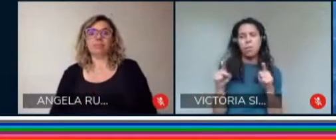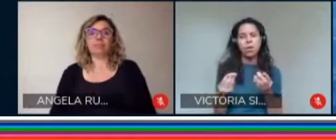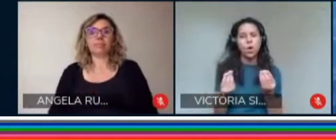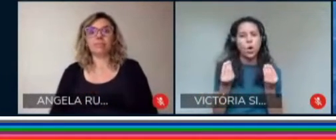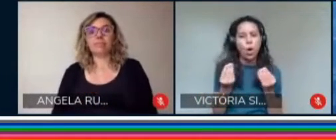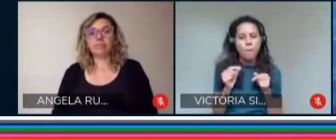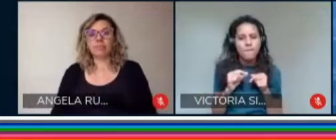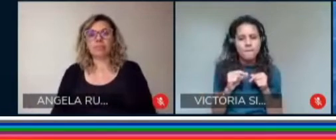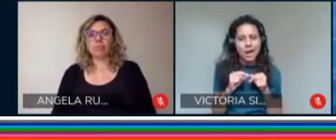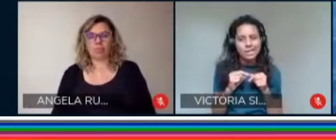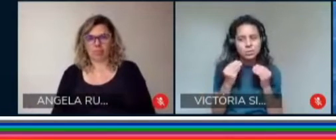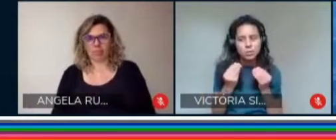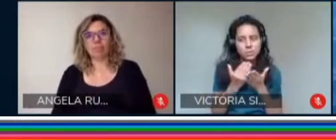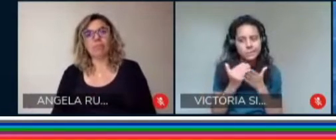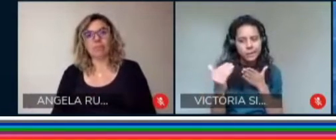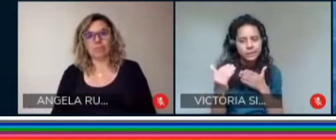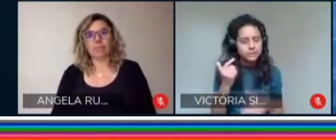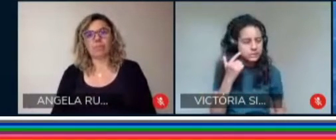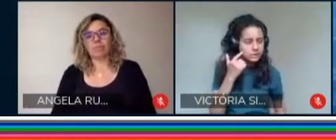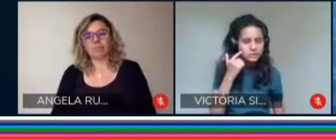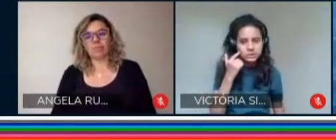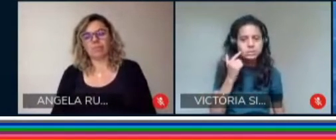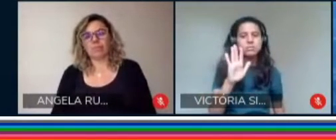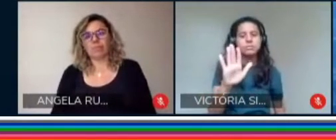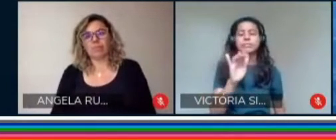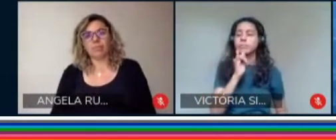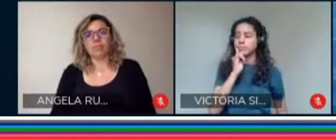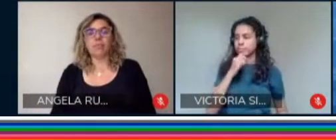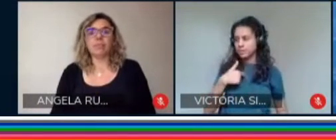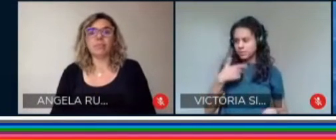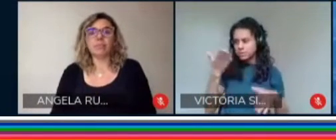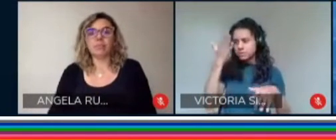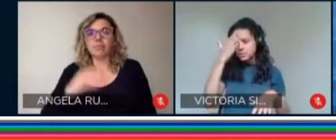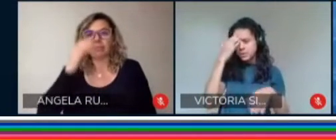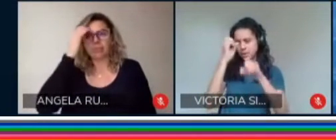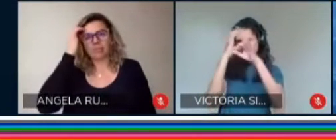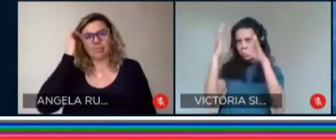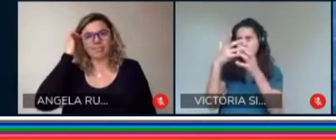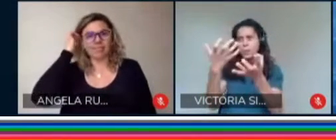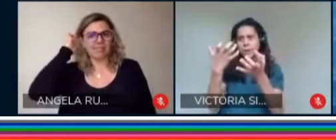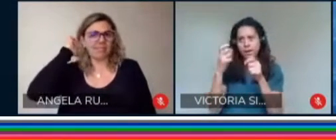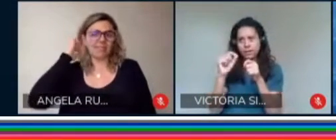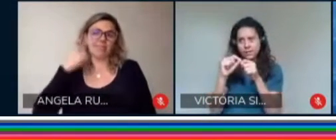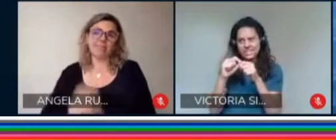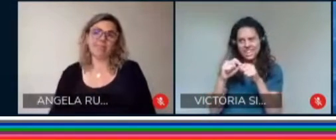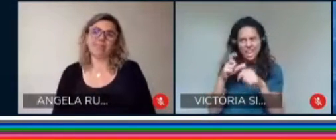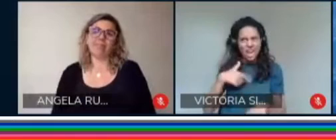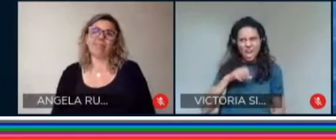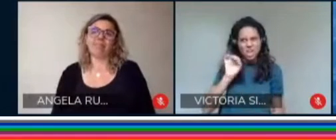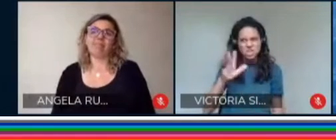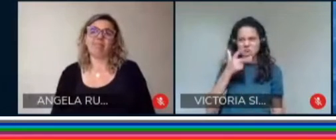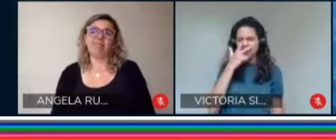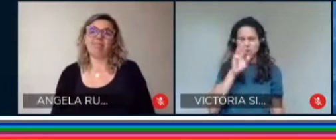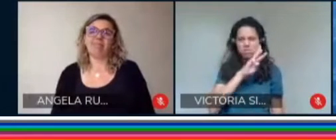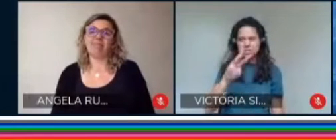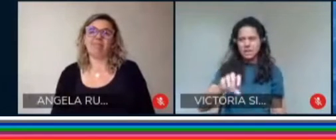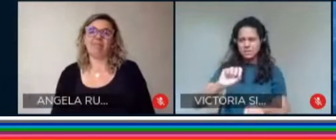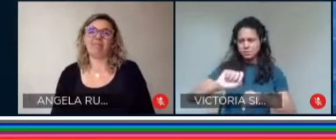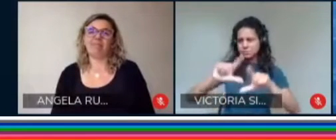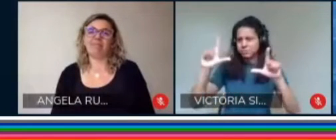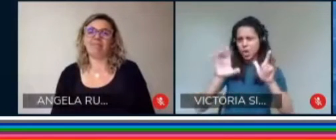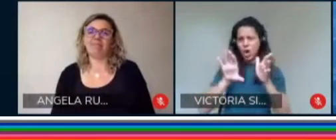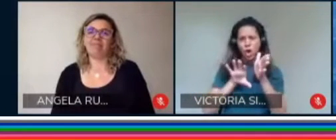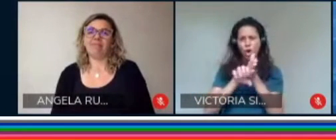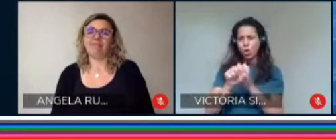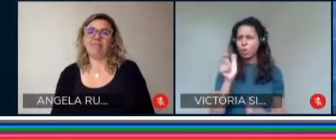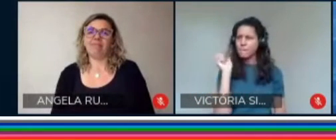pesquisa, né? Então eu sei que eu quero saber, e eu sei que é só jogar no Google, será? será que é só jogar no Google, né? Será que o Google